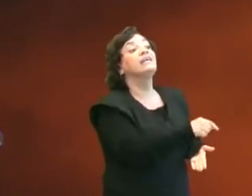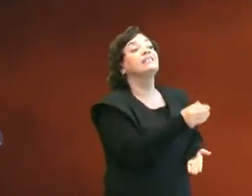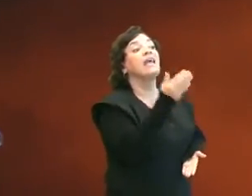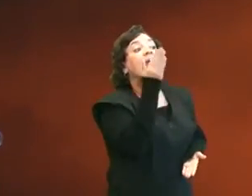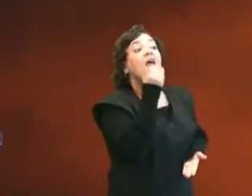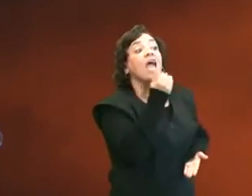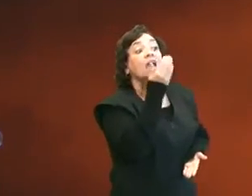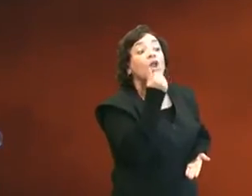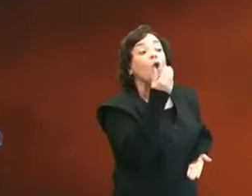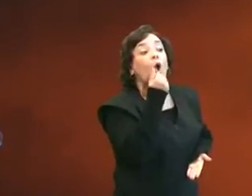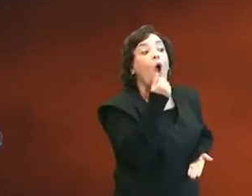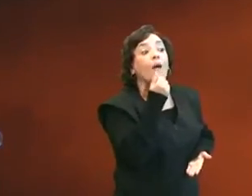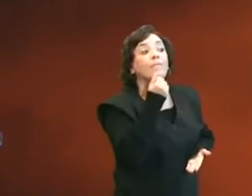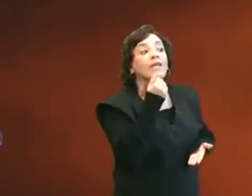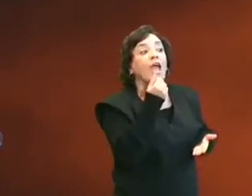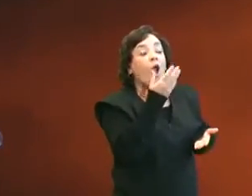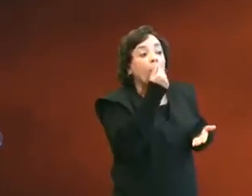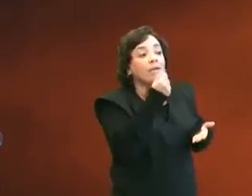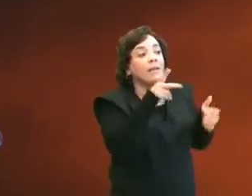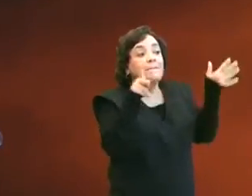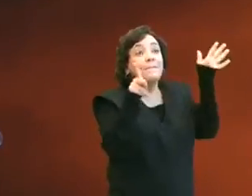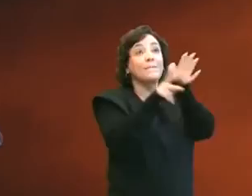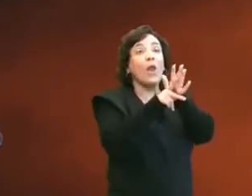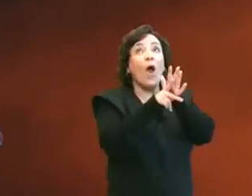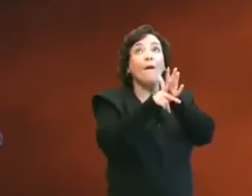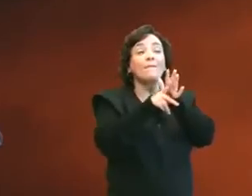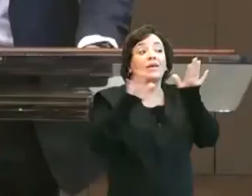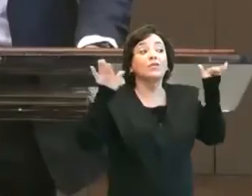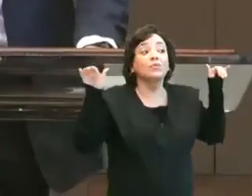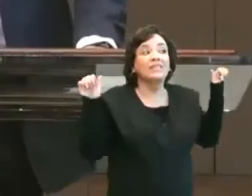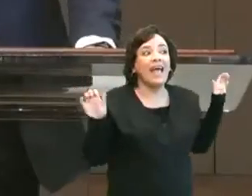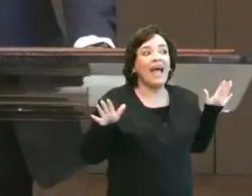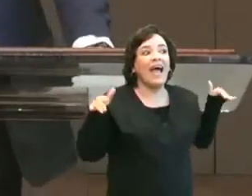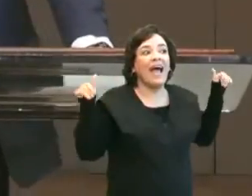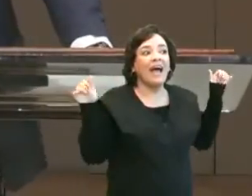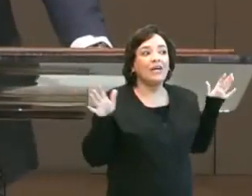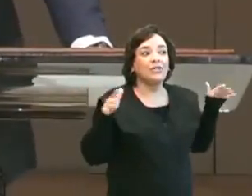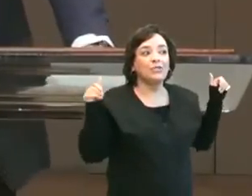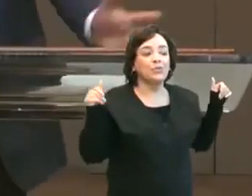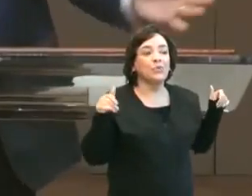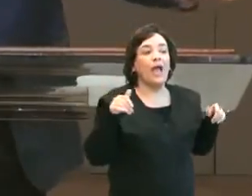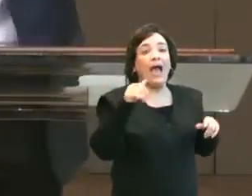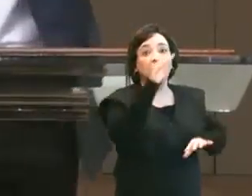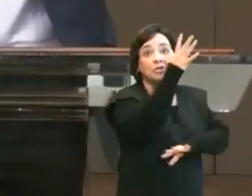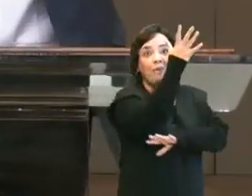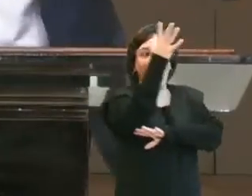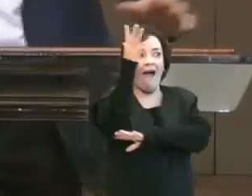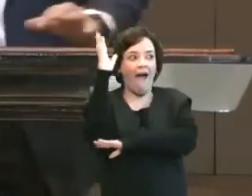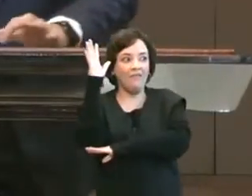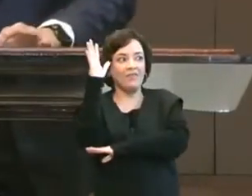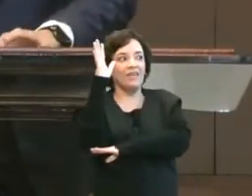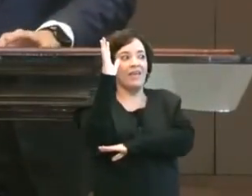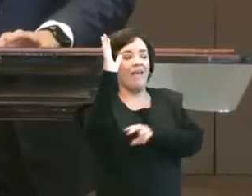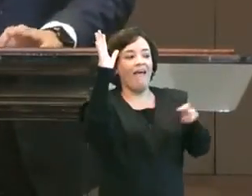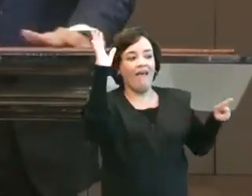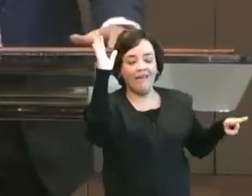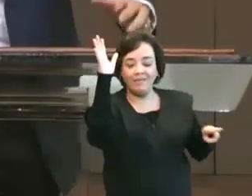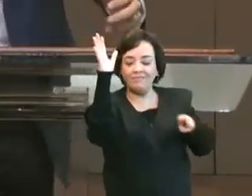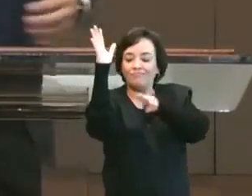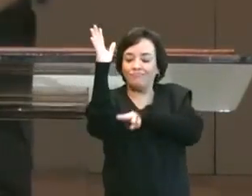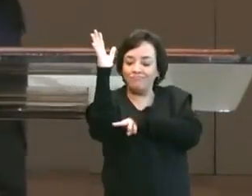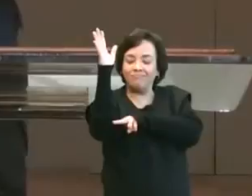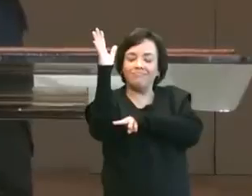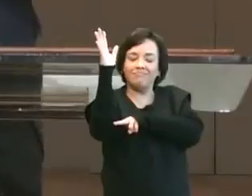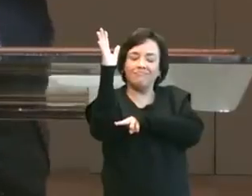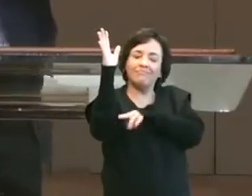dos anjos. O versículo 5 diz: depois se deitou debaixo da árvore e dormiu. De repente